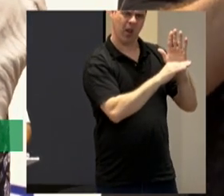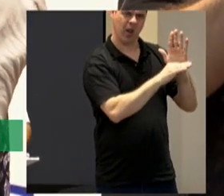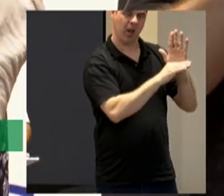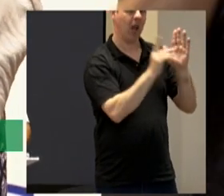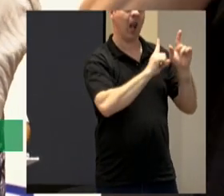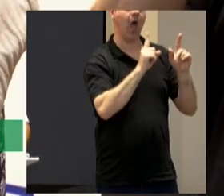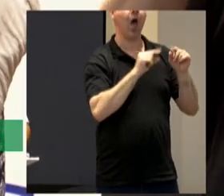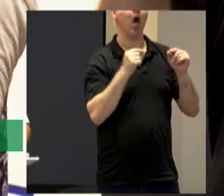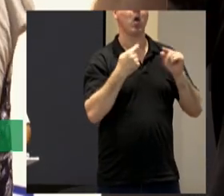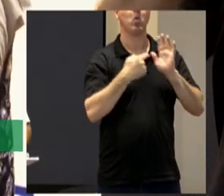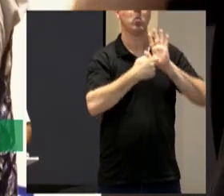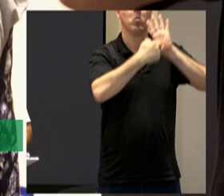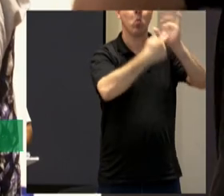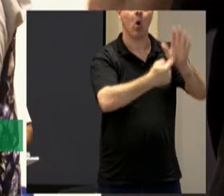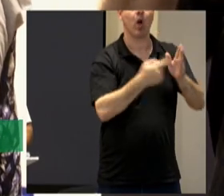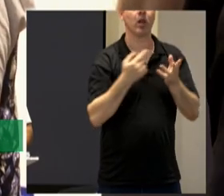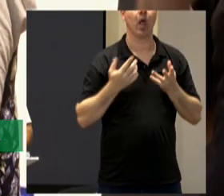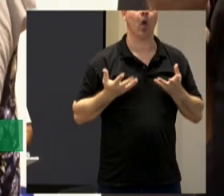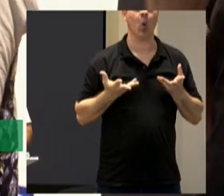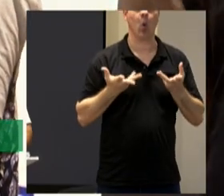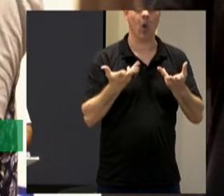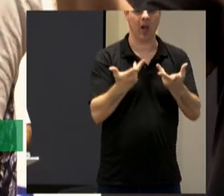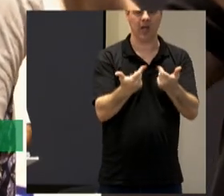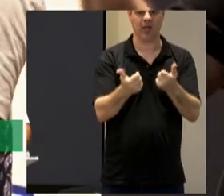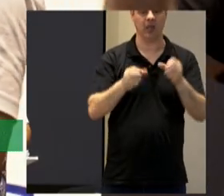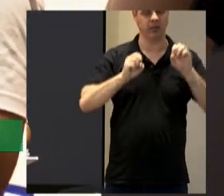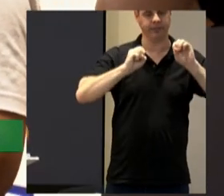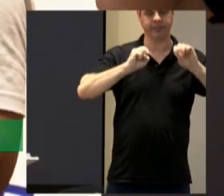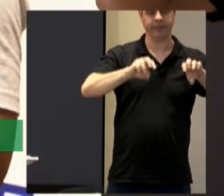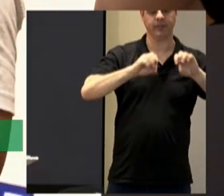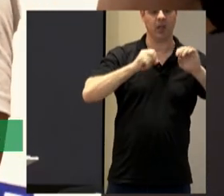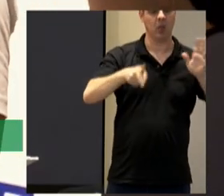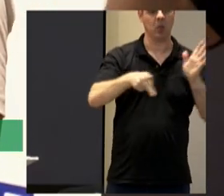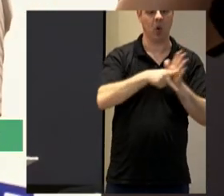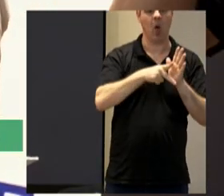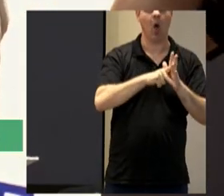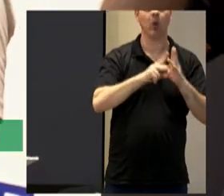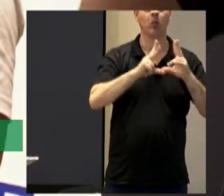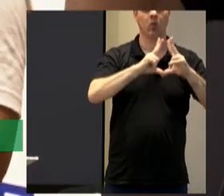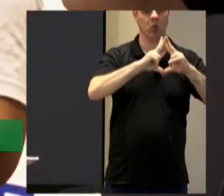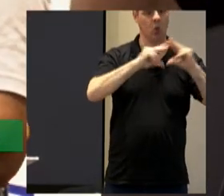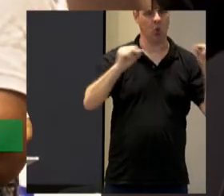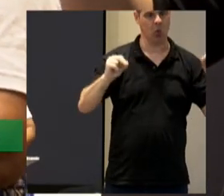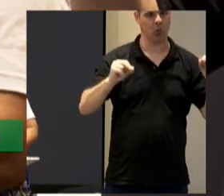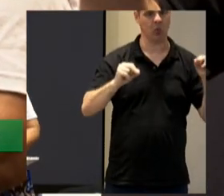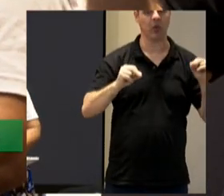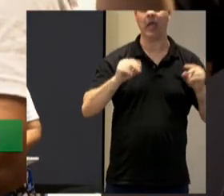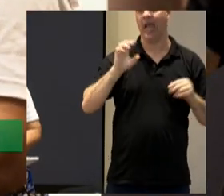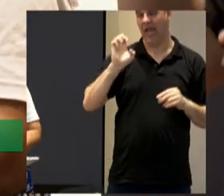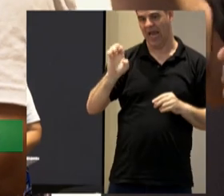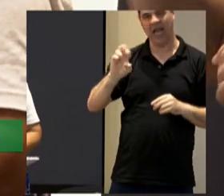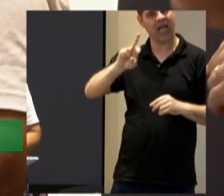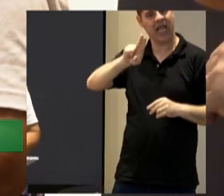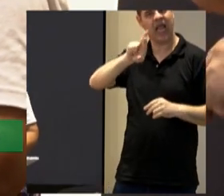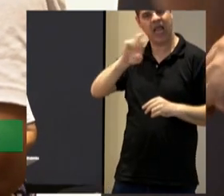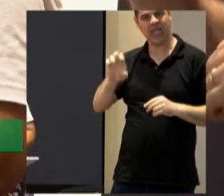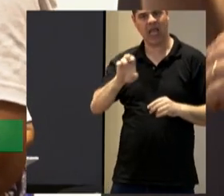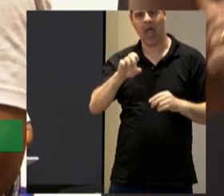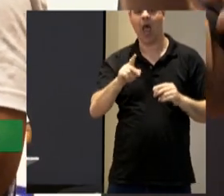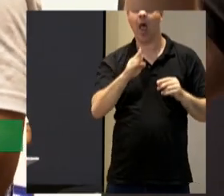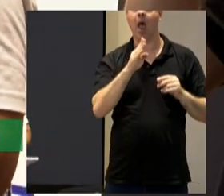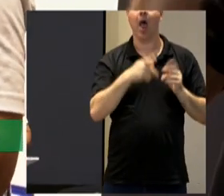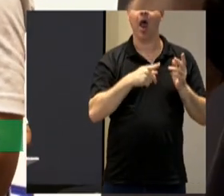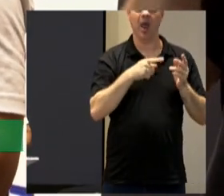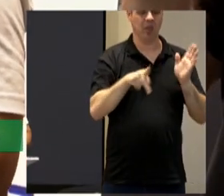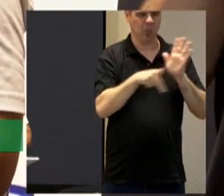um indicador da qualidade do ensino a ser desenvolvido na rede municipal. A ERER passou a ser um princípio educativo